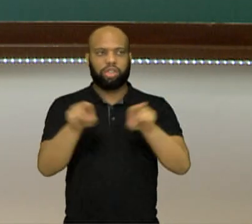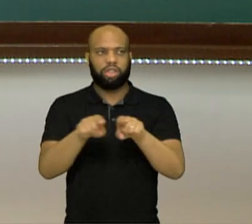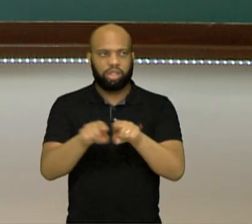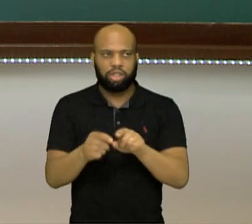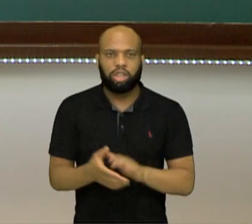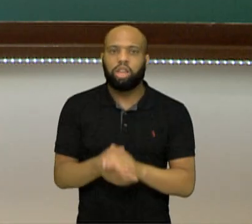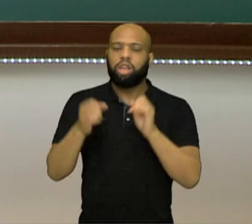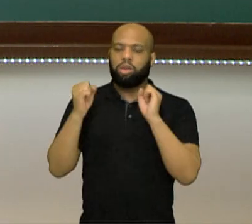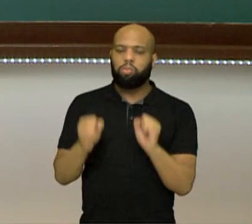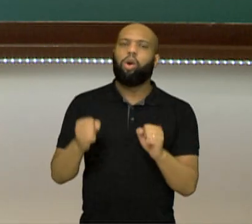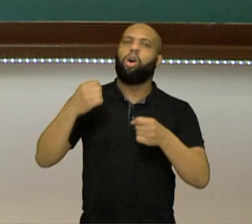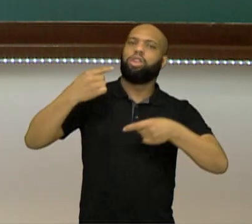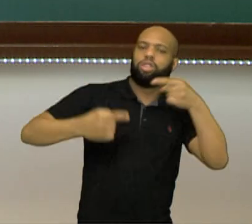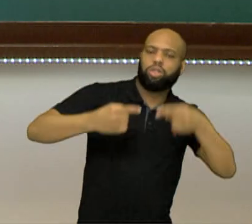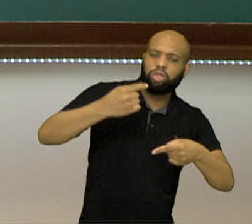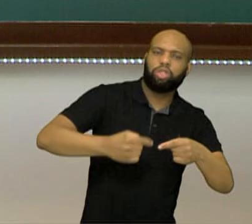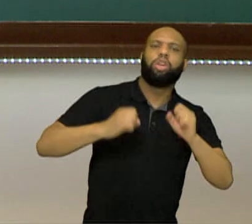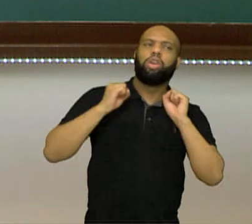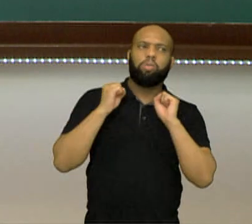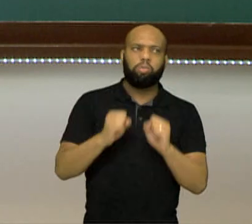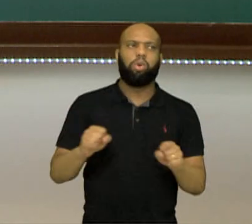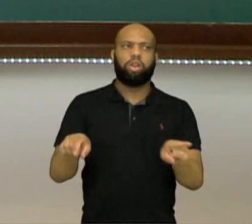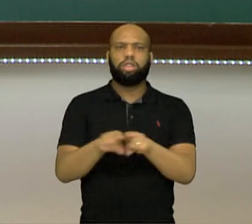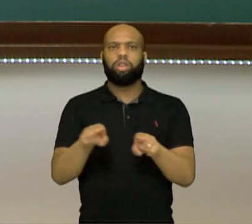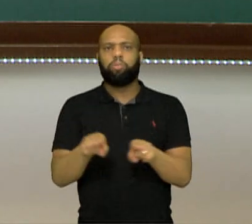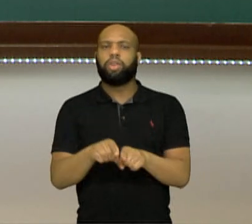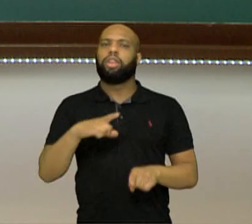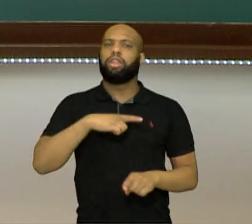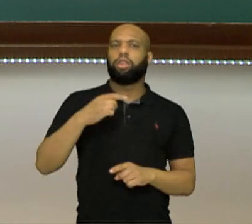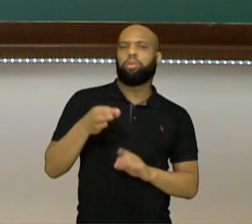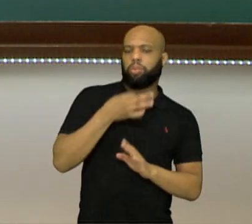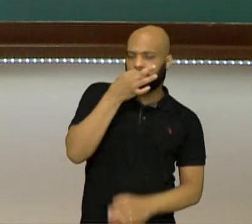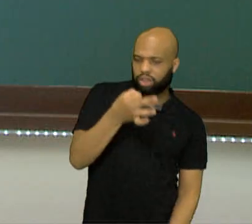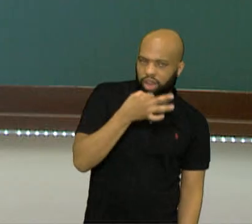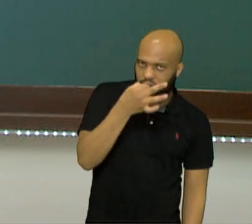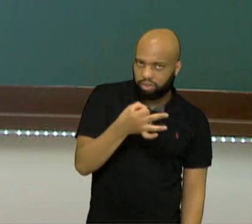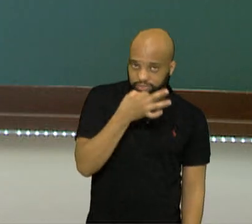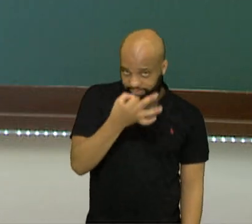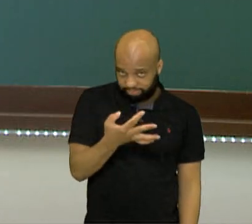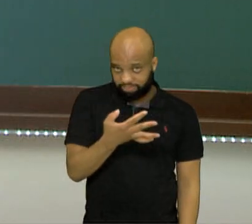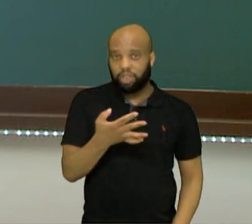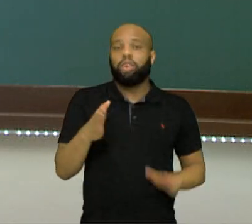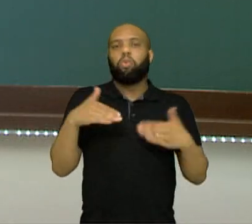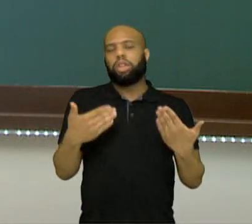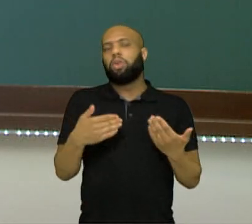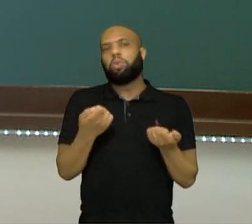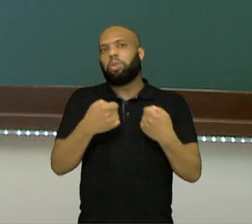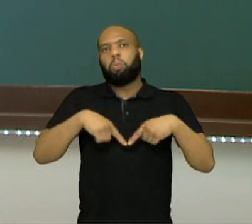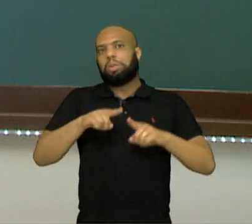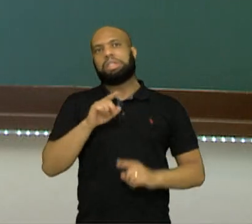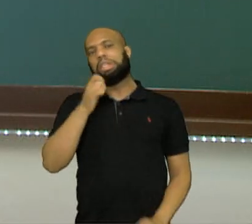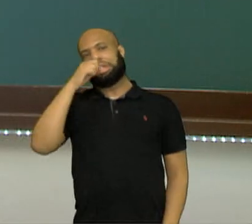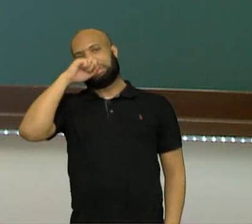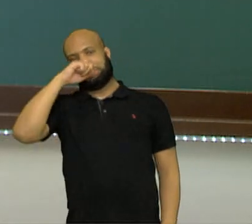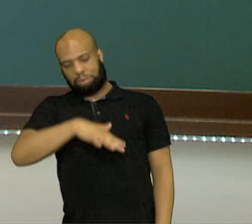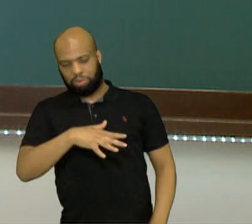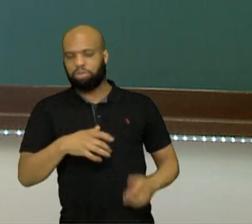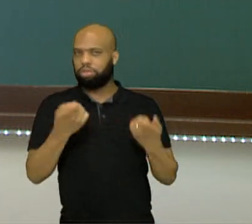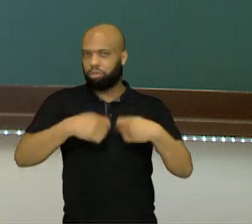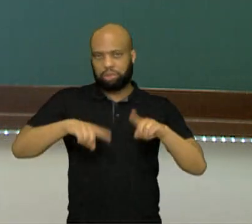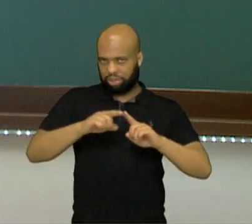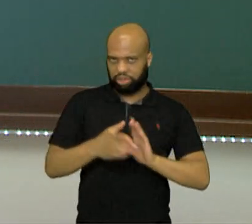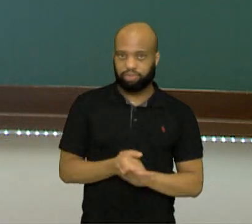pode discutir, pode debater, pode trazer a nossa opinião sem ser uma pessoa rude, não pode? Sem ser